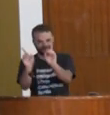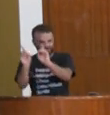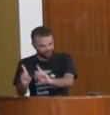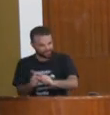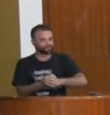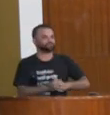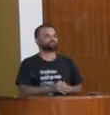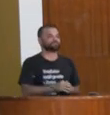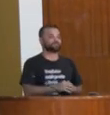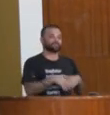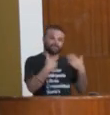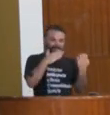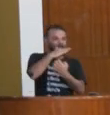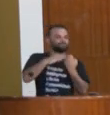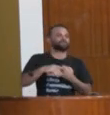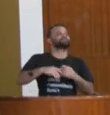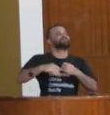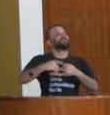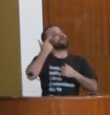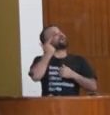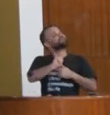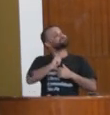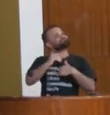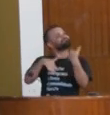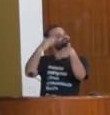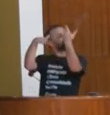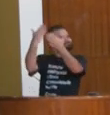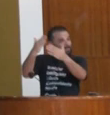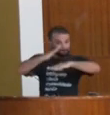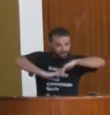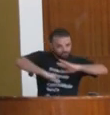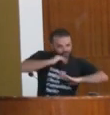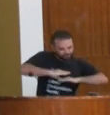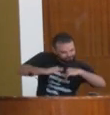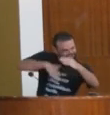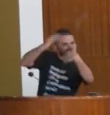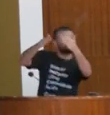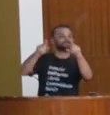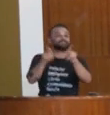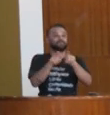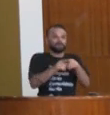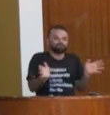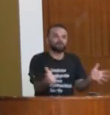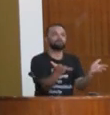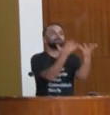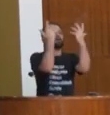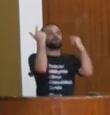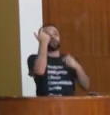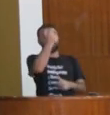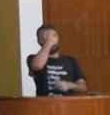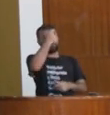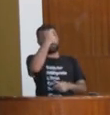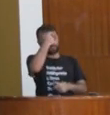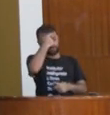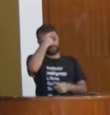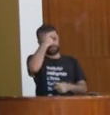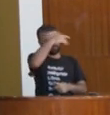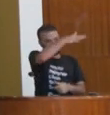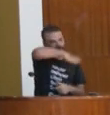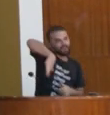poderá garantir seu crescimento profissional e promover a conscientização no ambiente